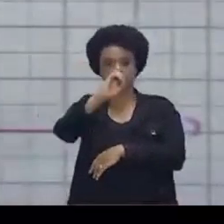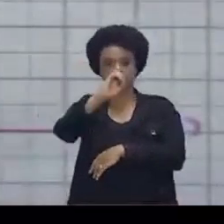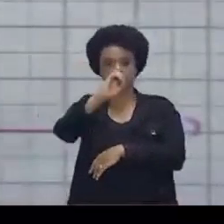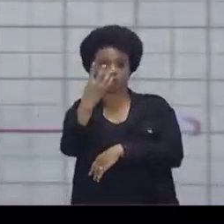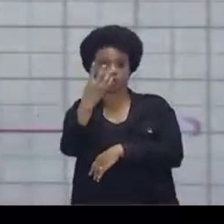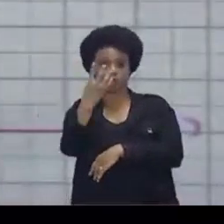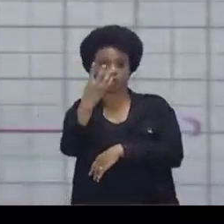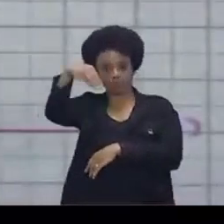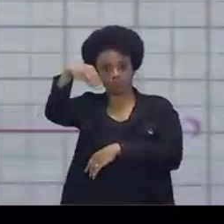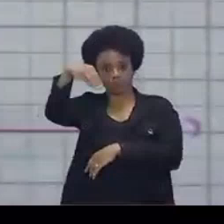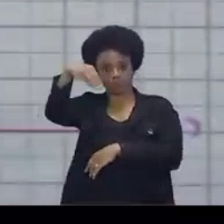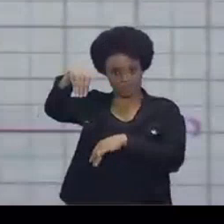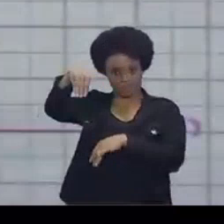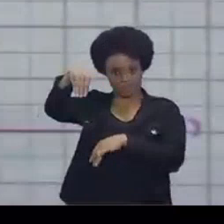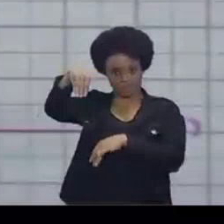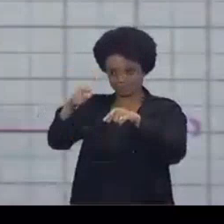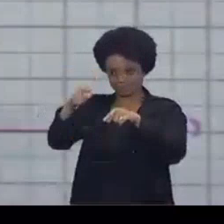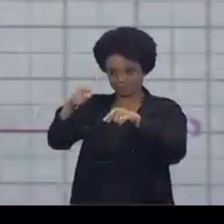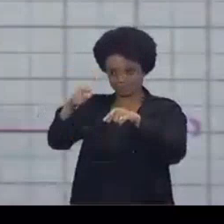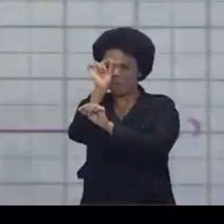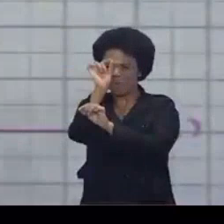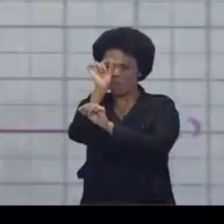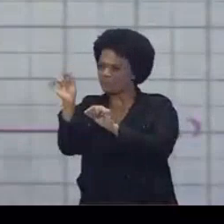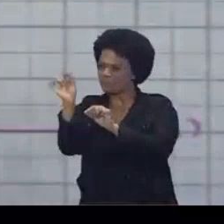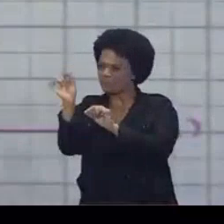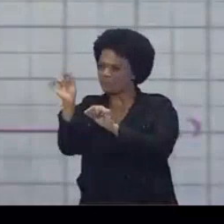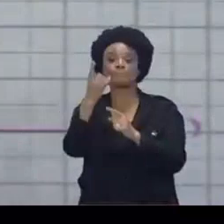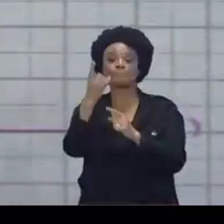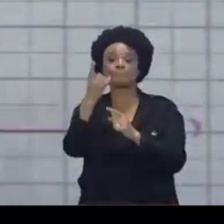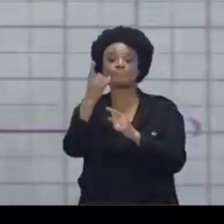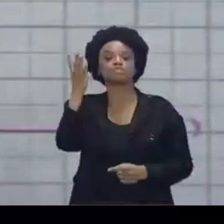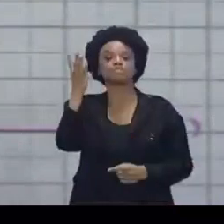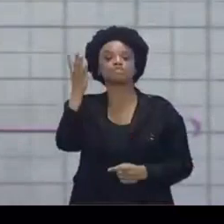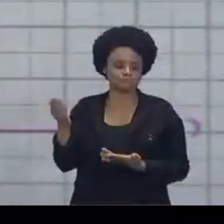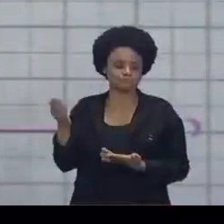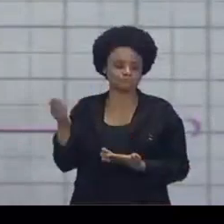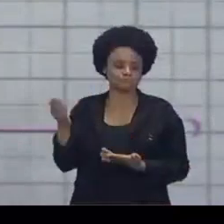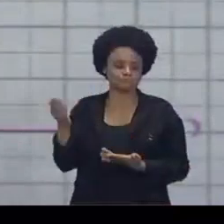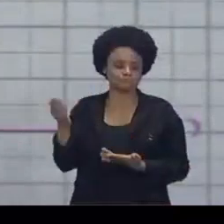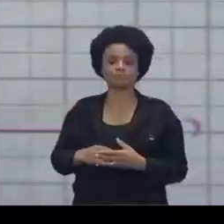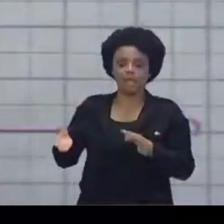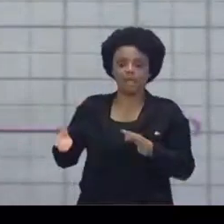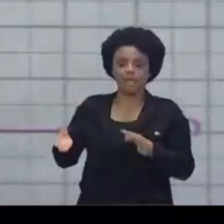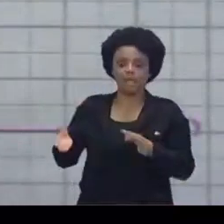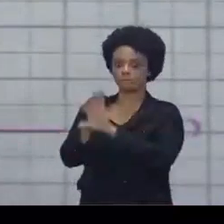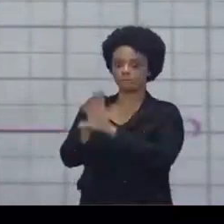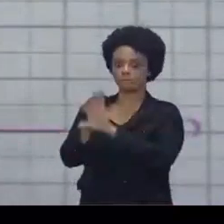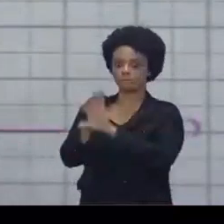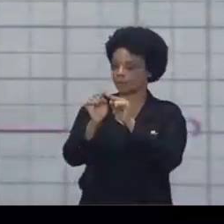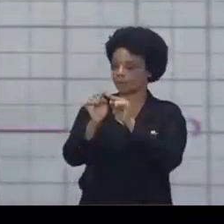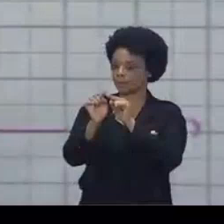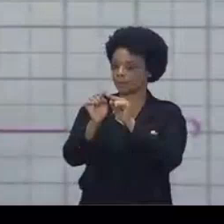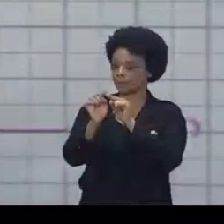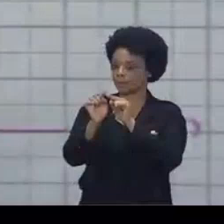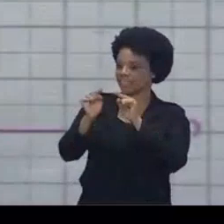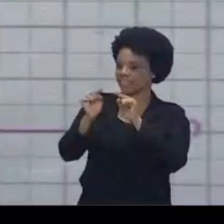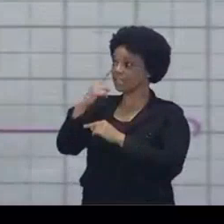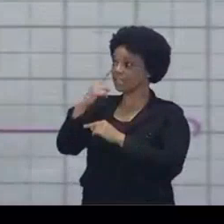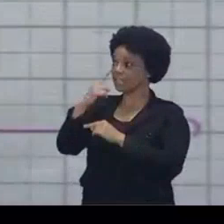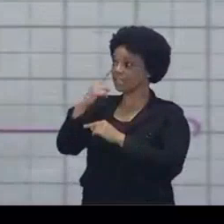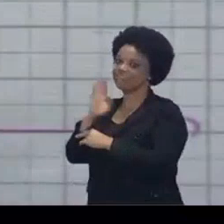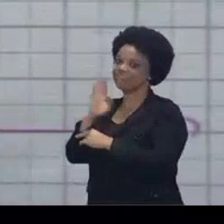fácil. E depois as medidas, os tempos que nós fomos tirando as medidas, né? Veja que interessante aqui,